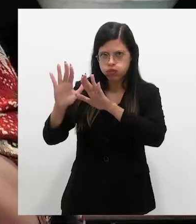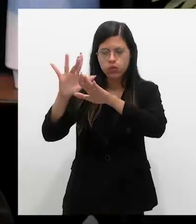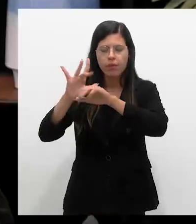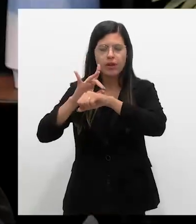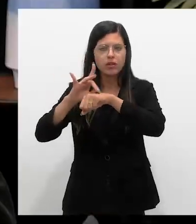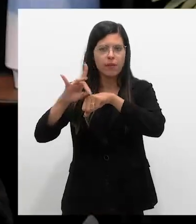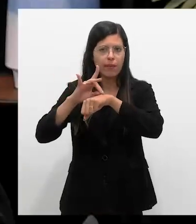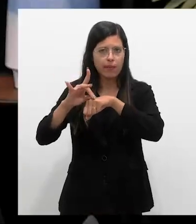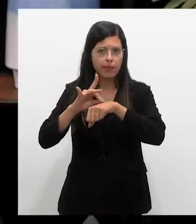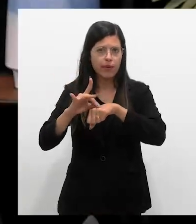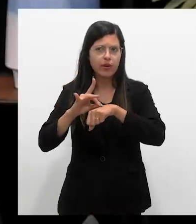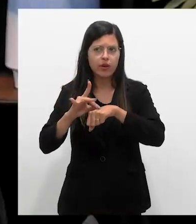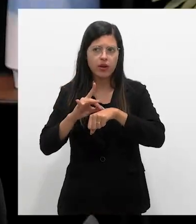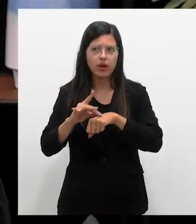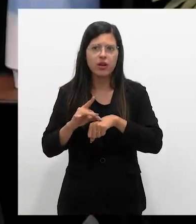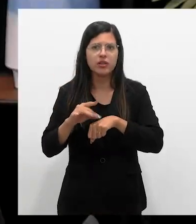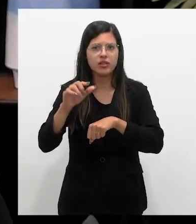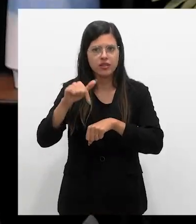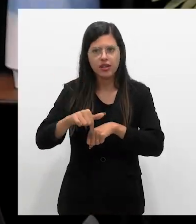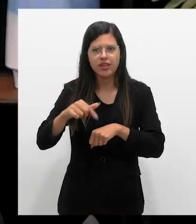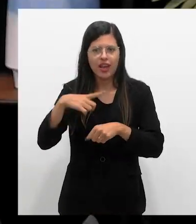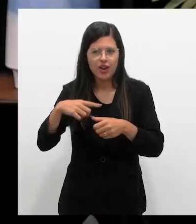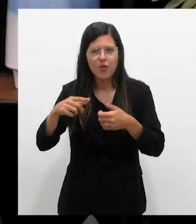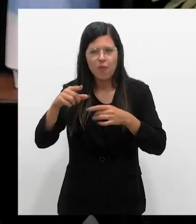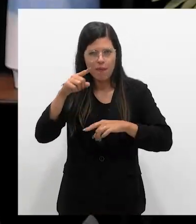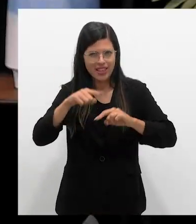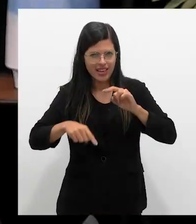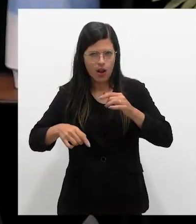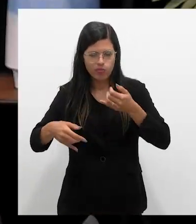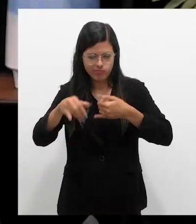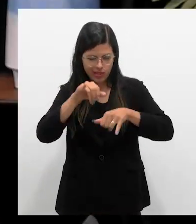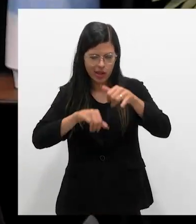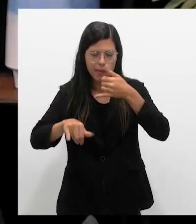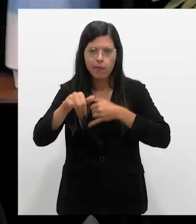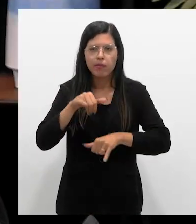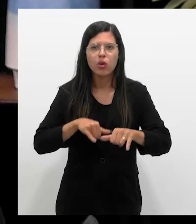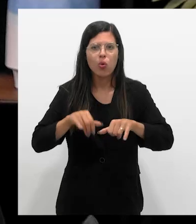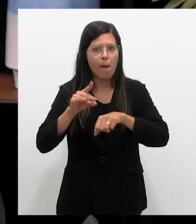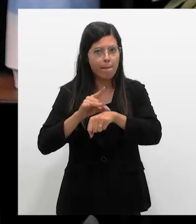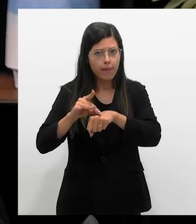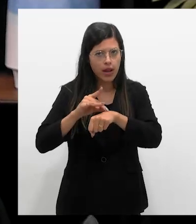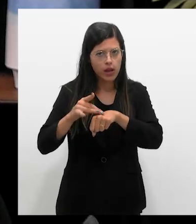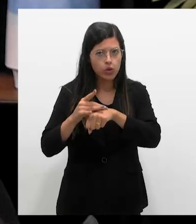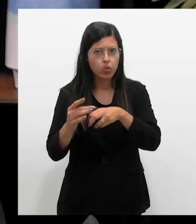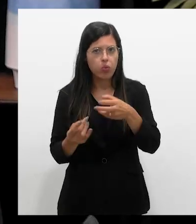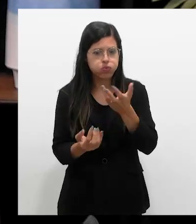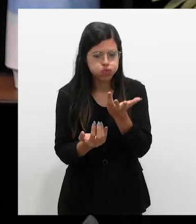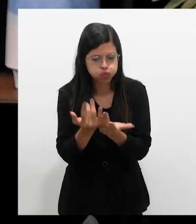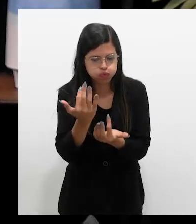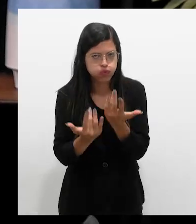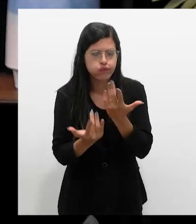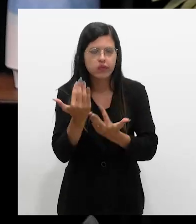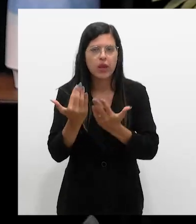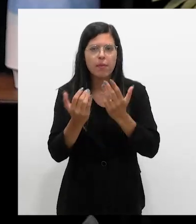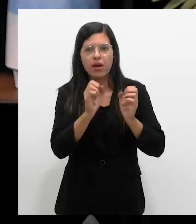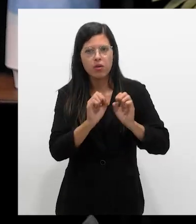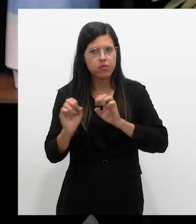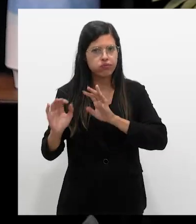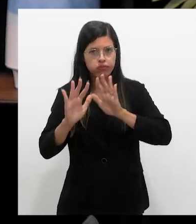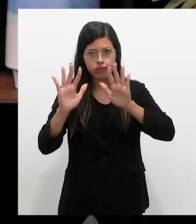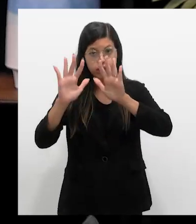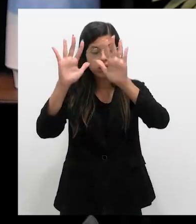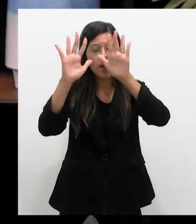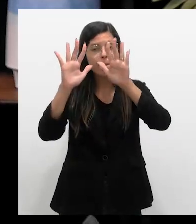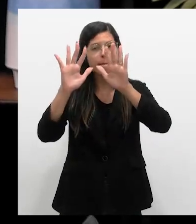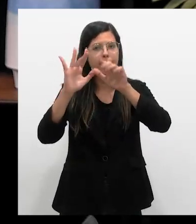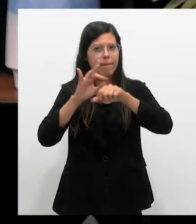Fumaça preta. Terminou a votação, você coloca ali junto com um elemento químico para ficar bem preto mesmo, para não ter dúvida. Aí queima